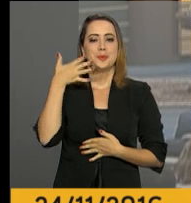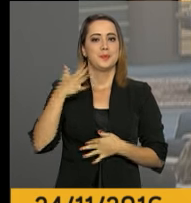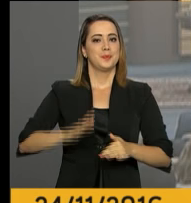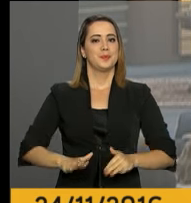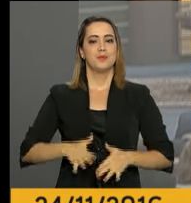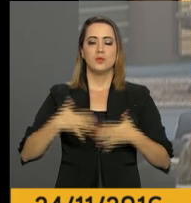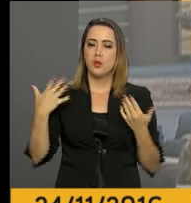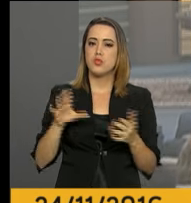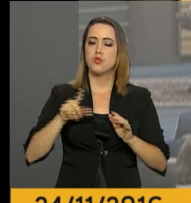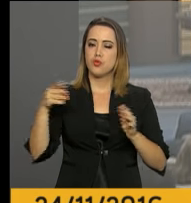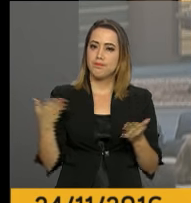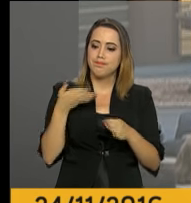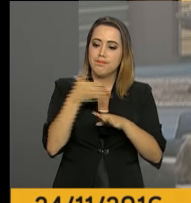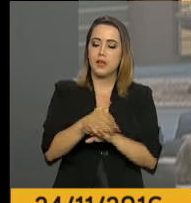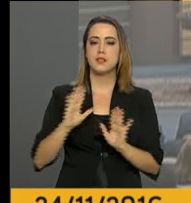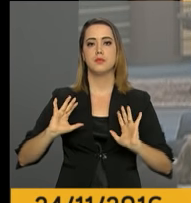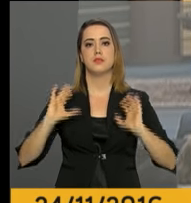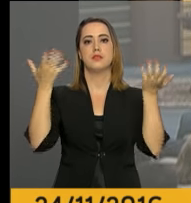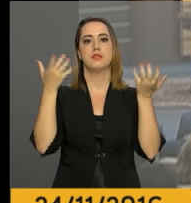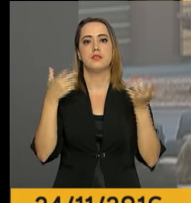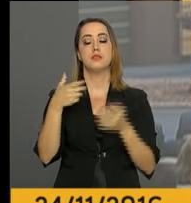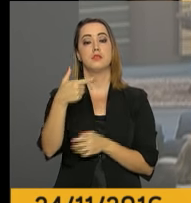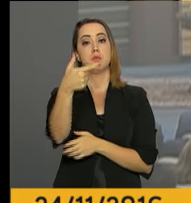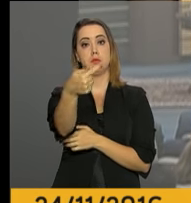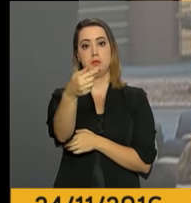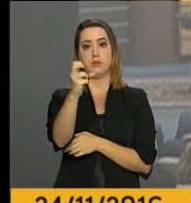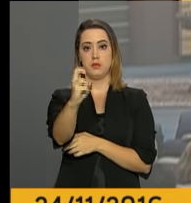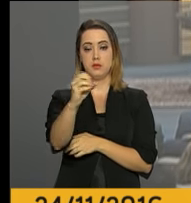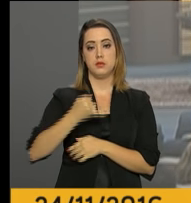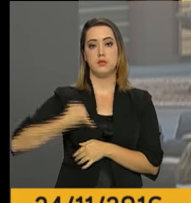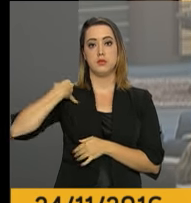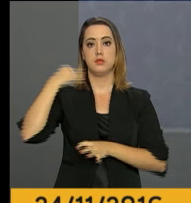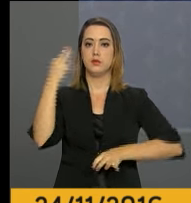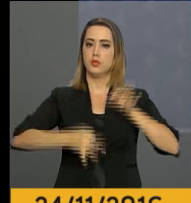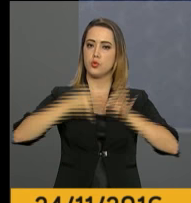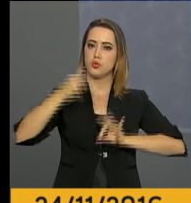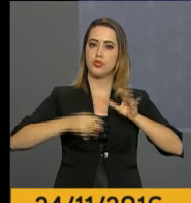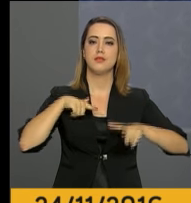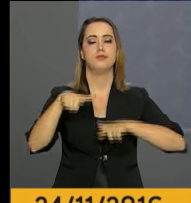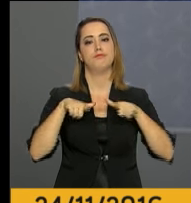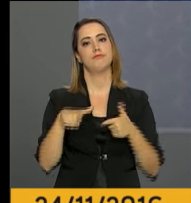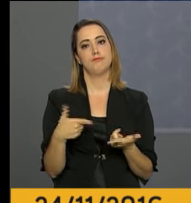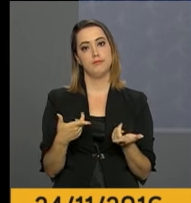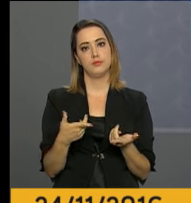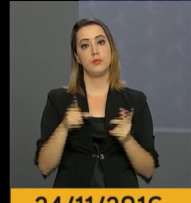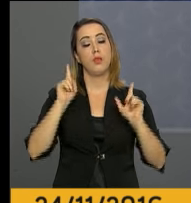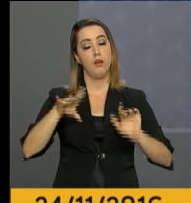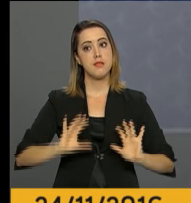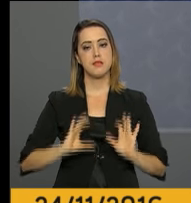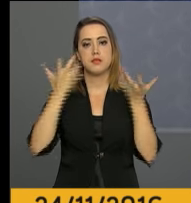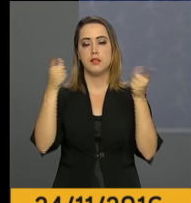das celebrações dos 75 anos da Justiça do Trabalho celebra-se